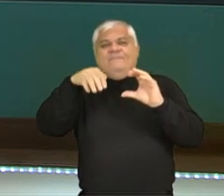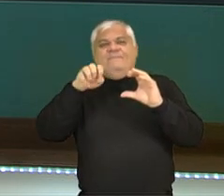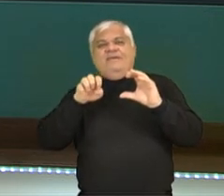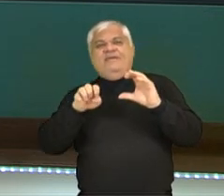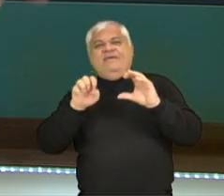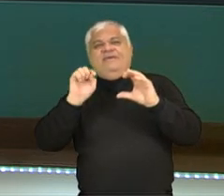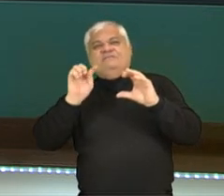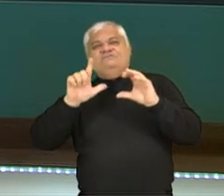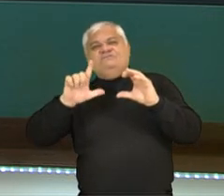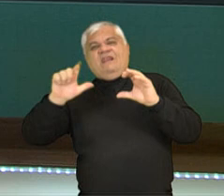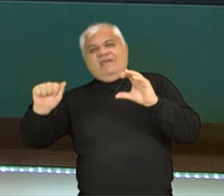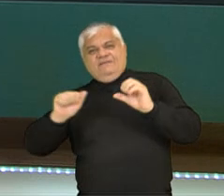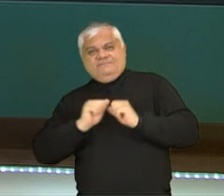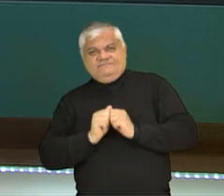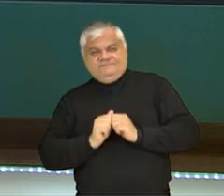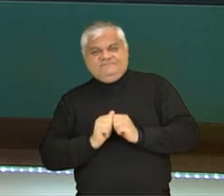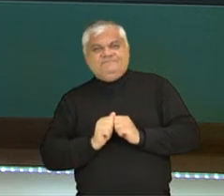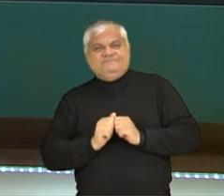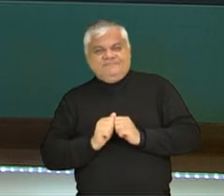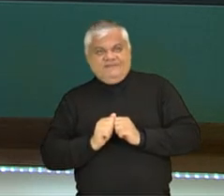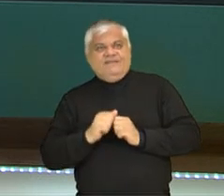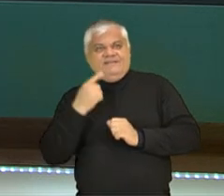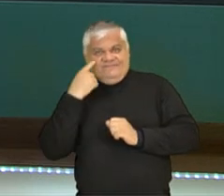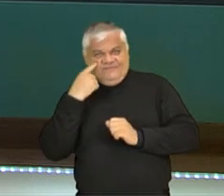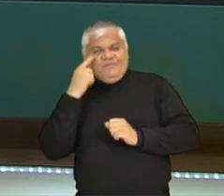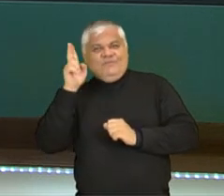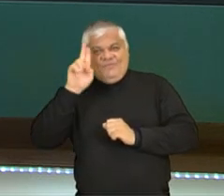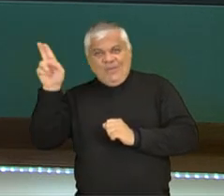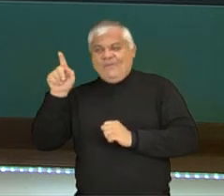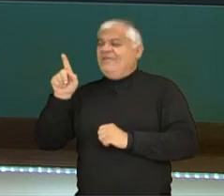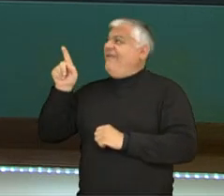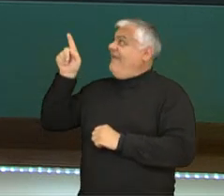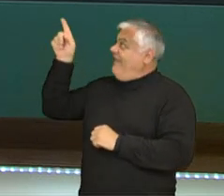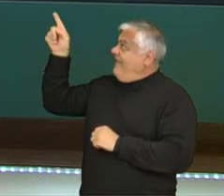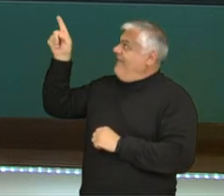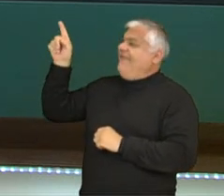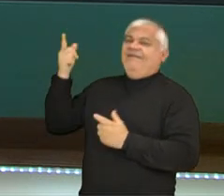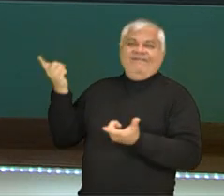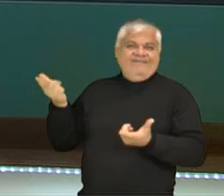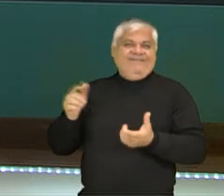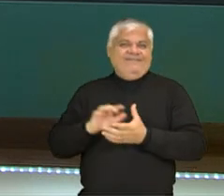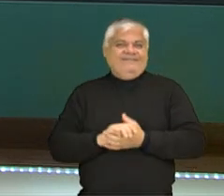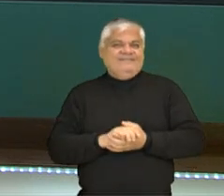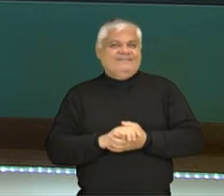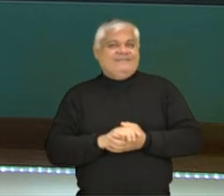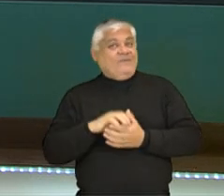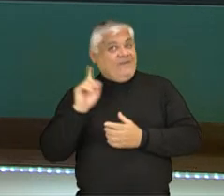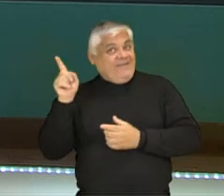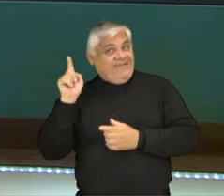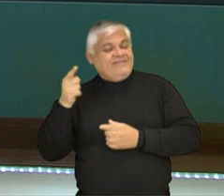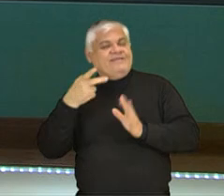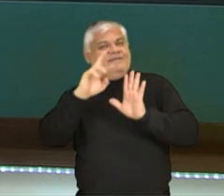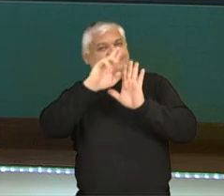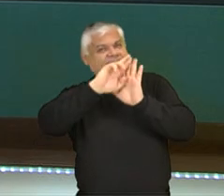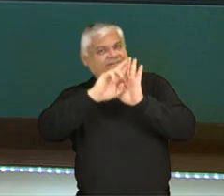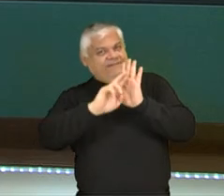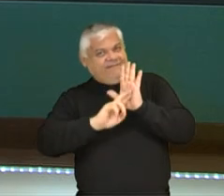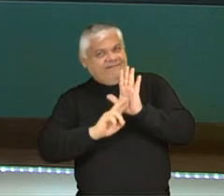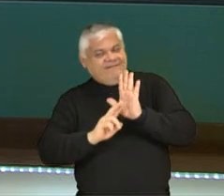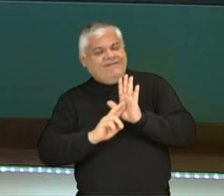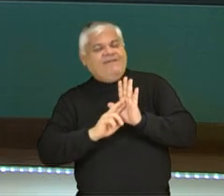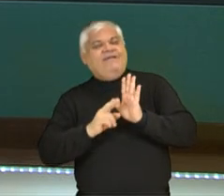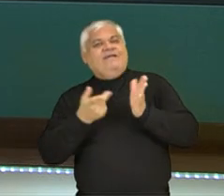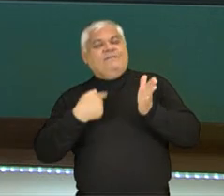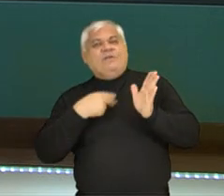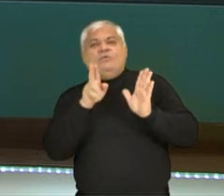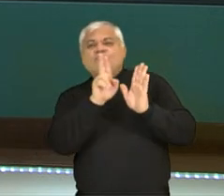metil, terminando em A. Metanoato de metila. Essa é a regra para nós